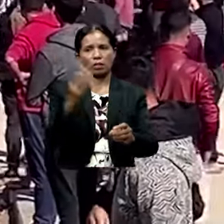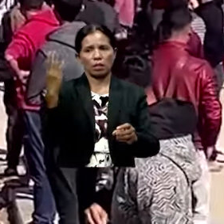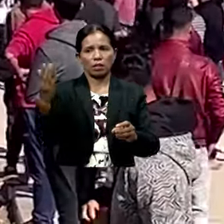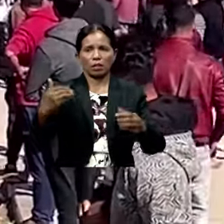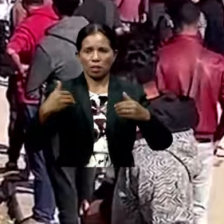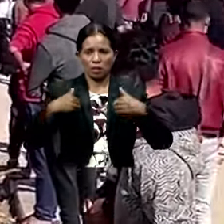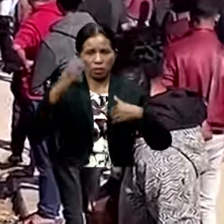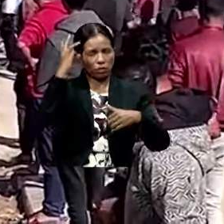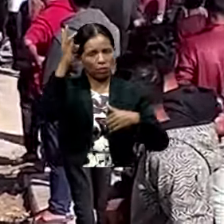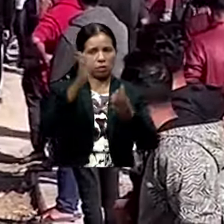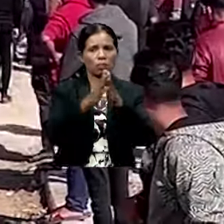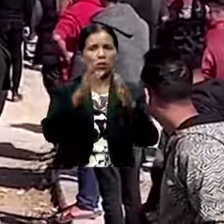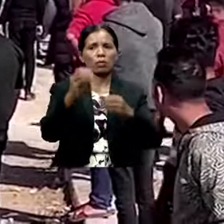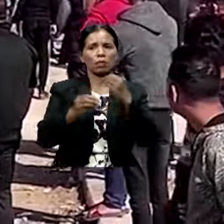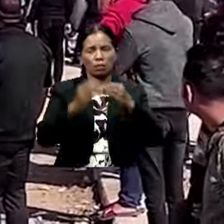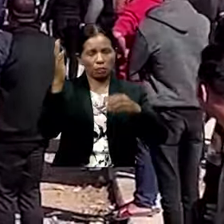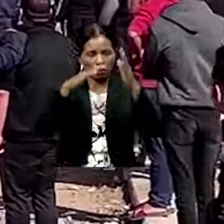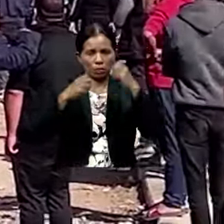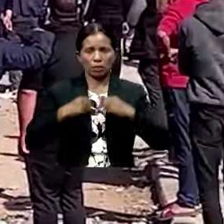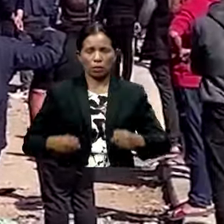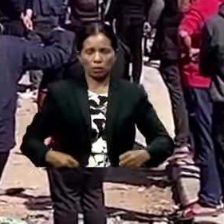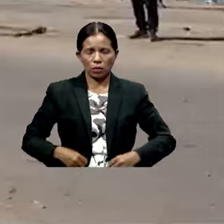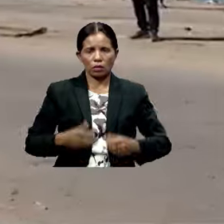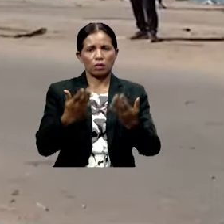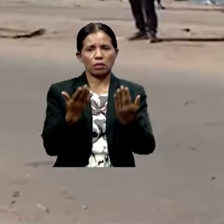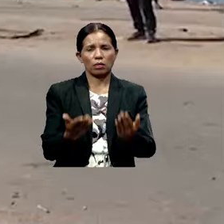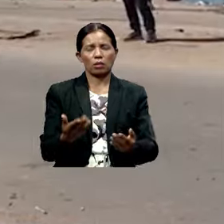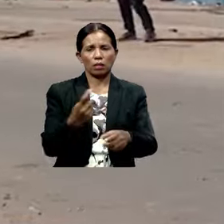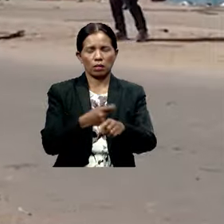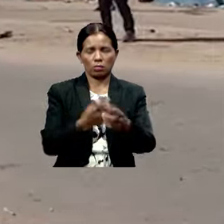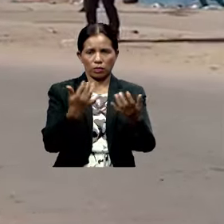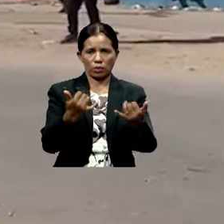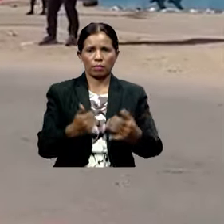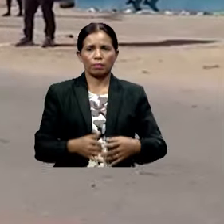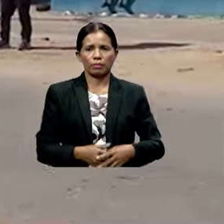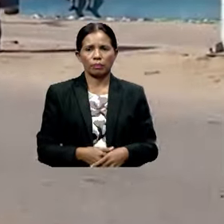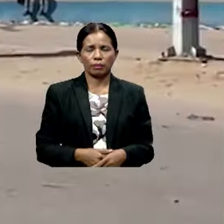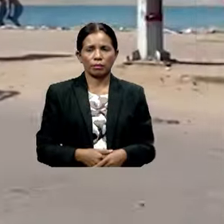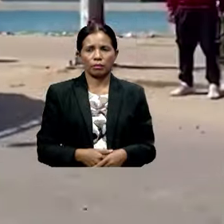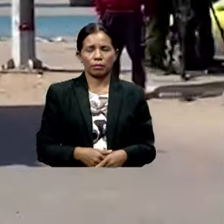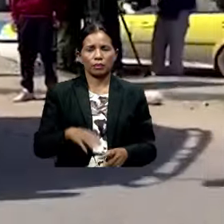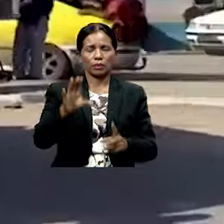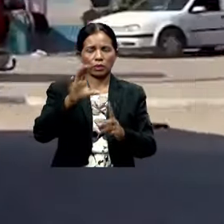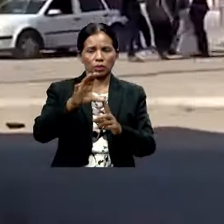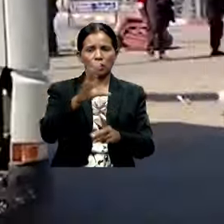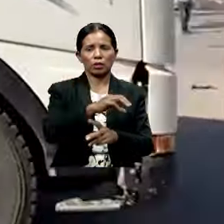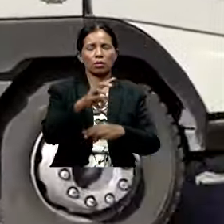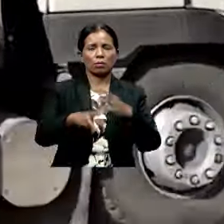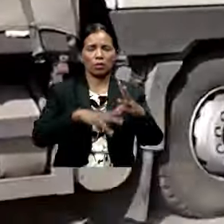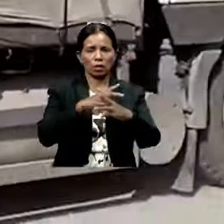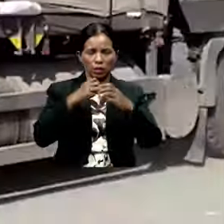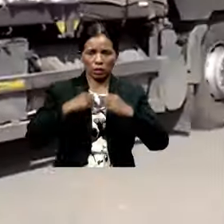moço preocupação com a ba problema saúde nebe grave e a situação agora. Chefe Organização Mundial